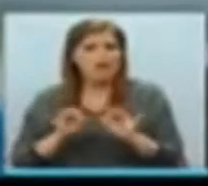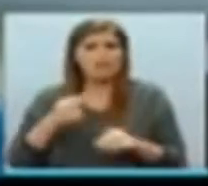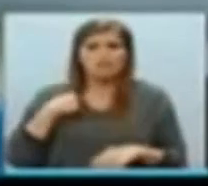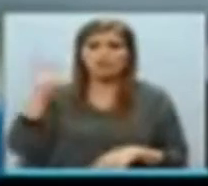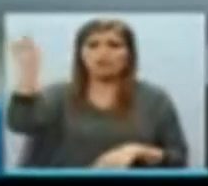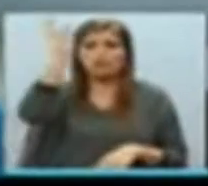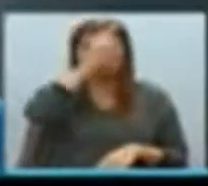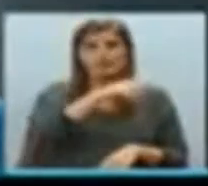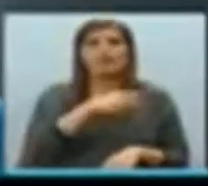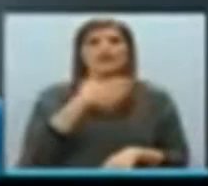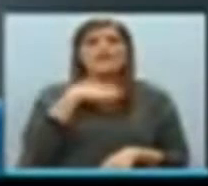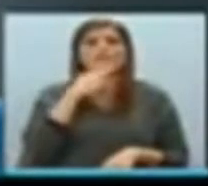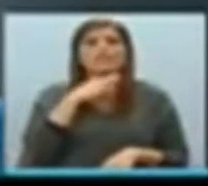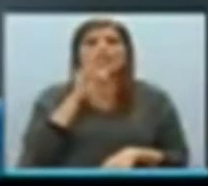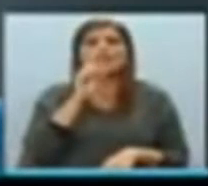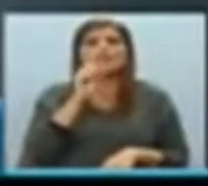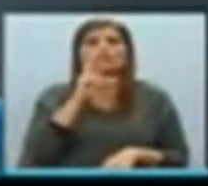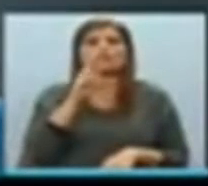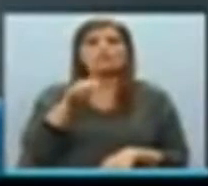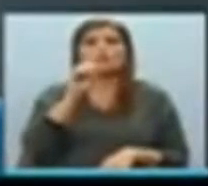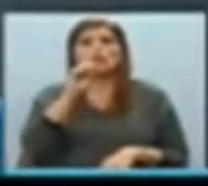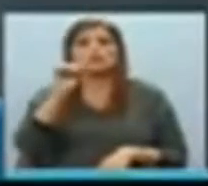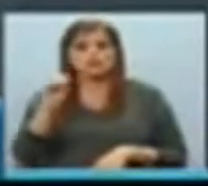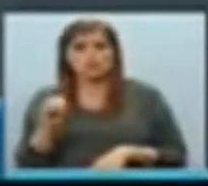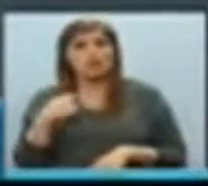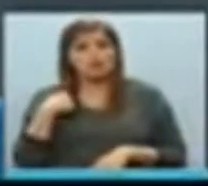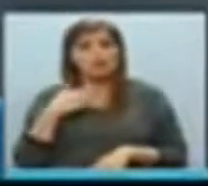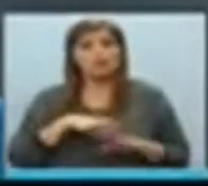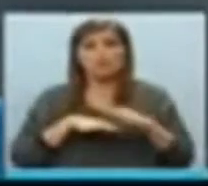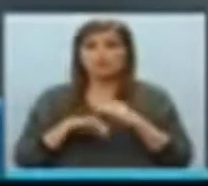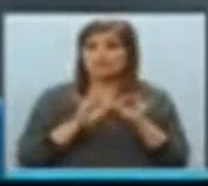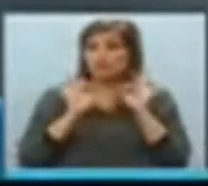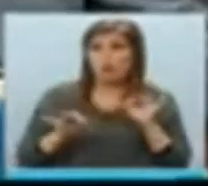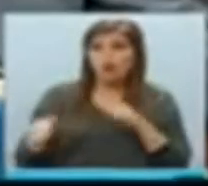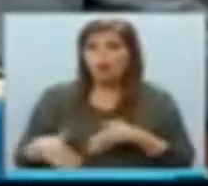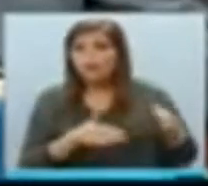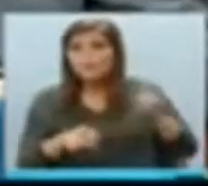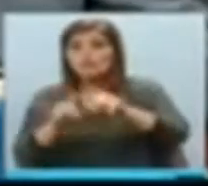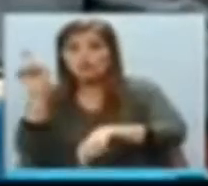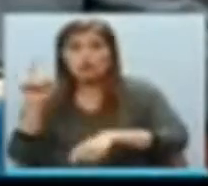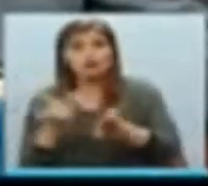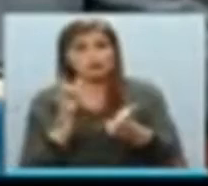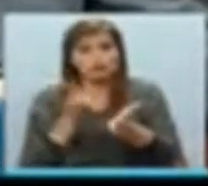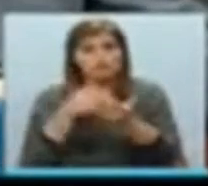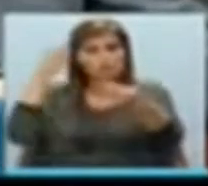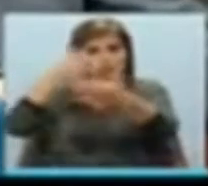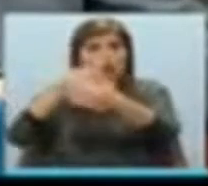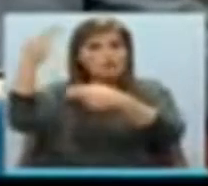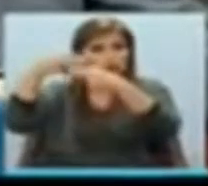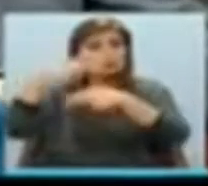tive em vilar formoso eu refiz na verdade todo o caminho de fuga no livro e fui até a fronteira de portugal